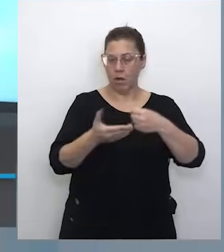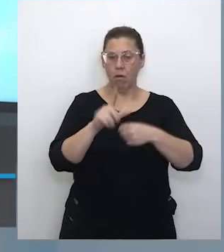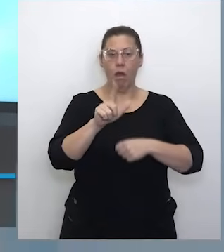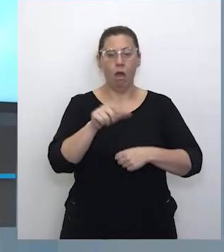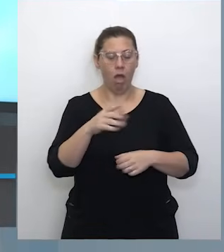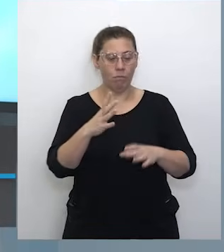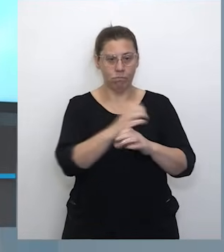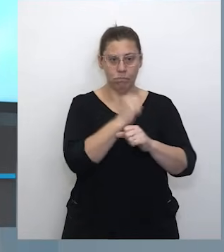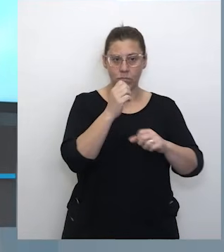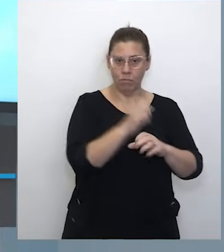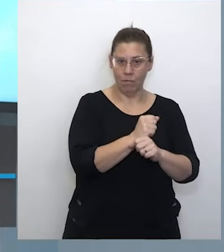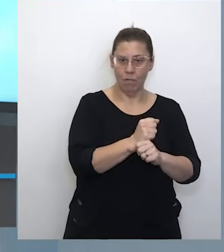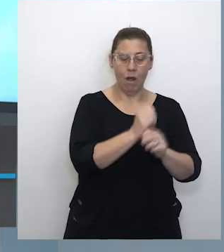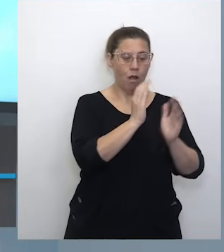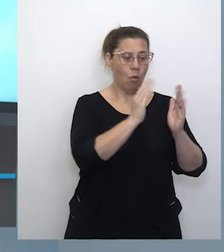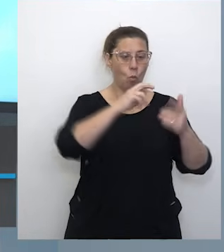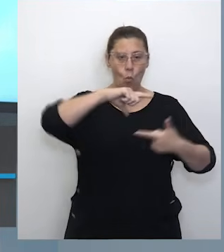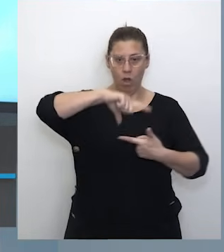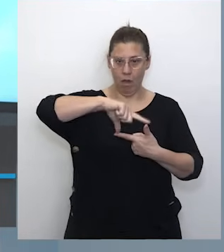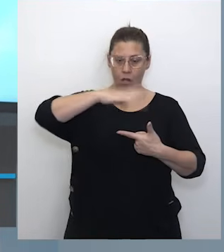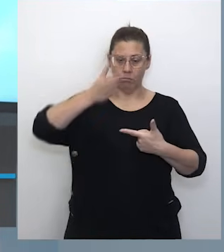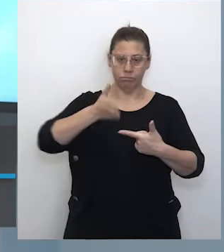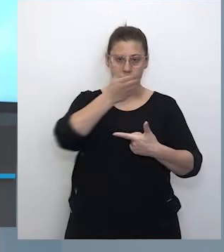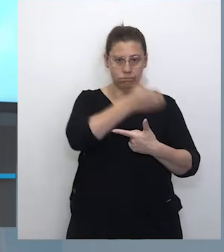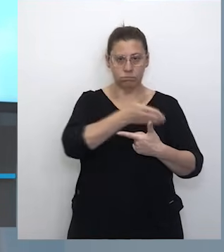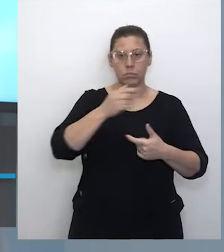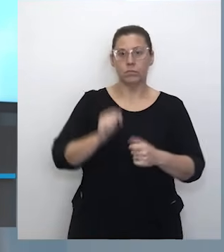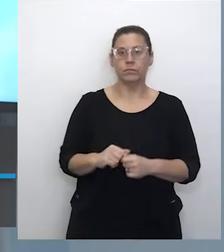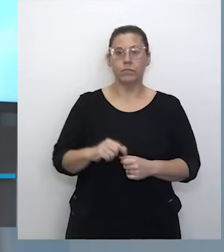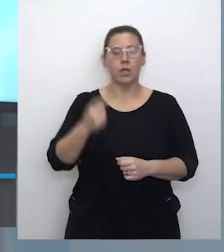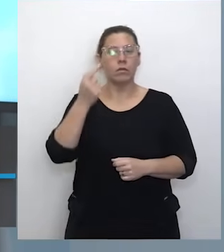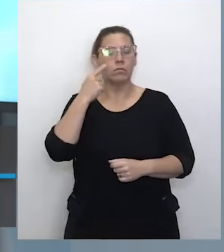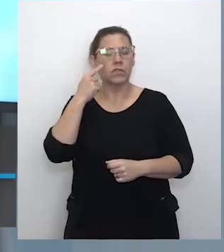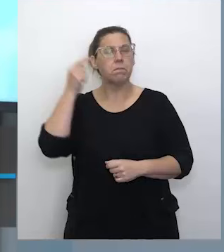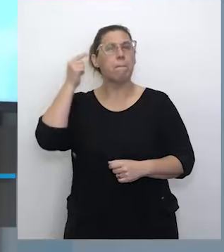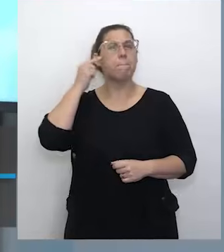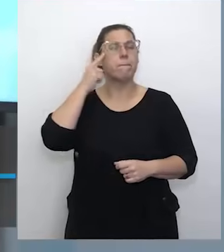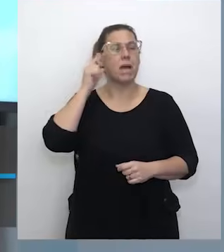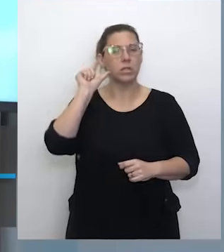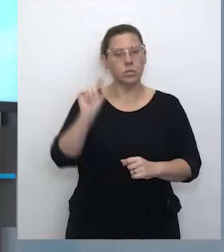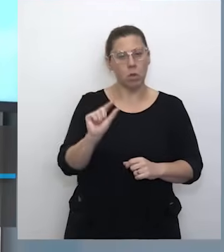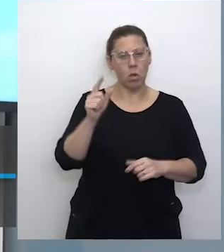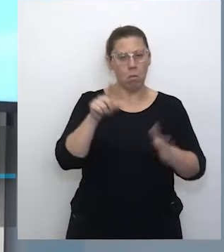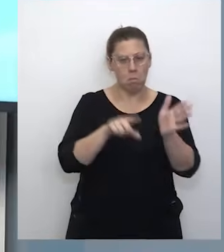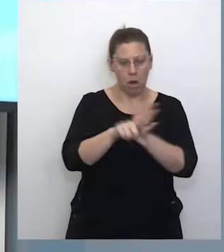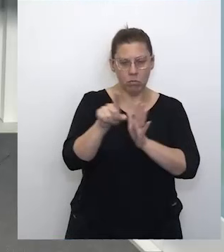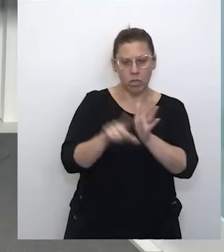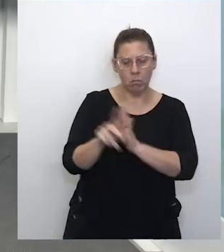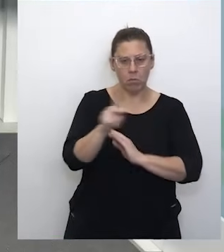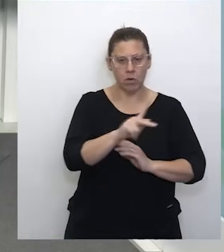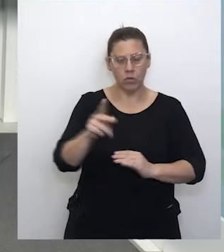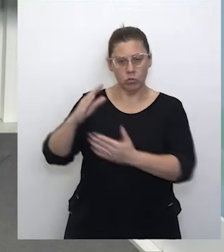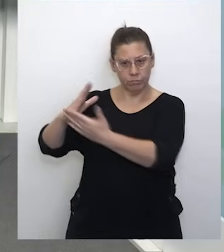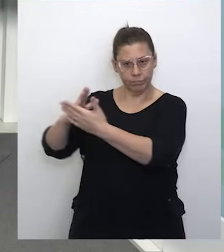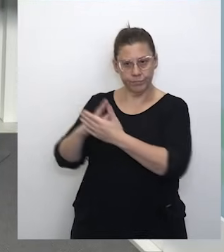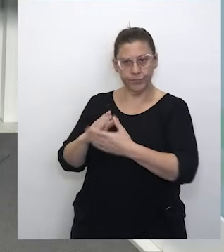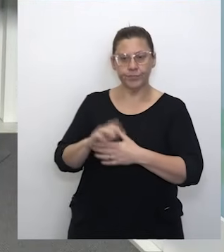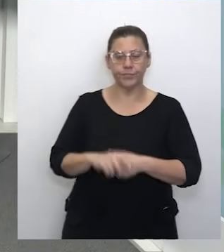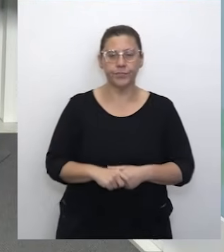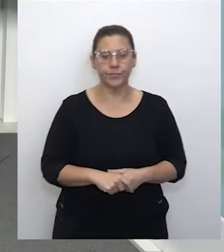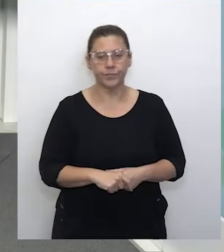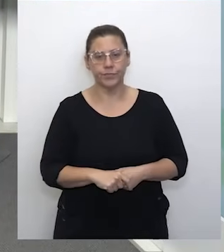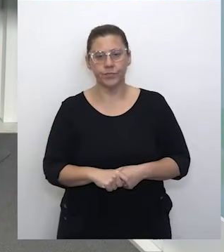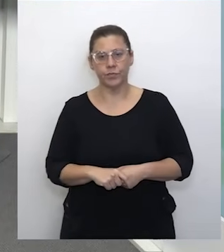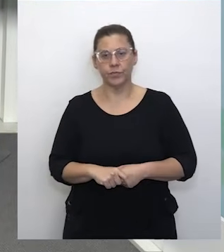para calcular lado de quadrado, tá certo? Então, eu quero que vocês pensem comigo um pouquinho. Eu vou perguntar aqui para o Osmar para ele me ajudar. Beleza. Osmar,